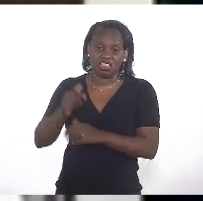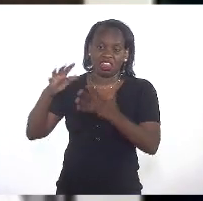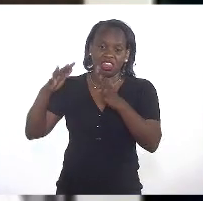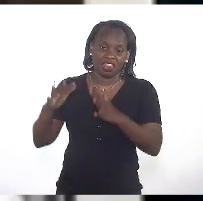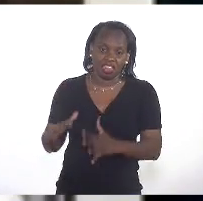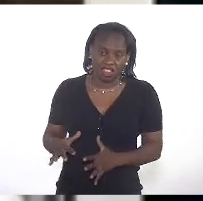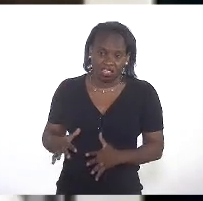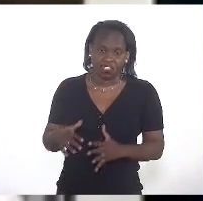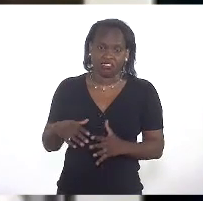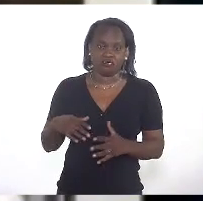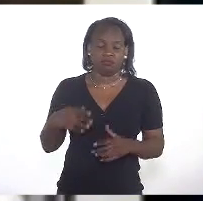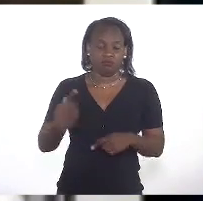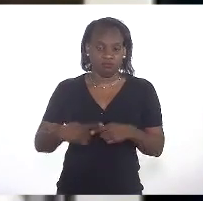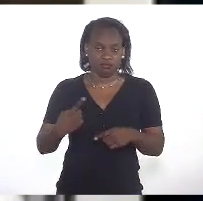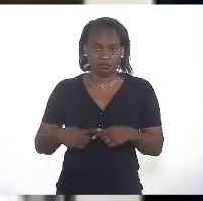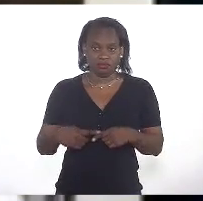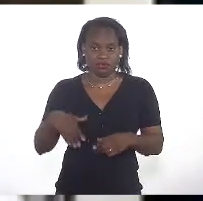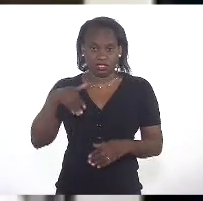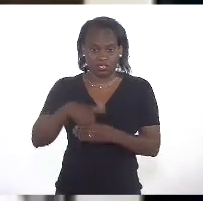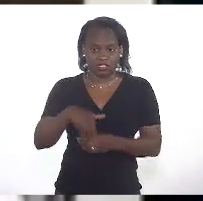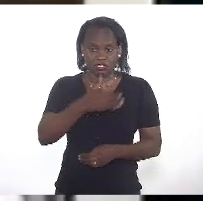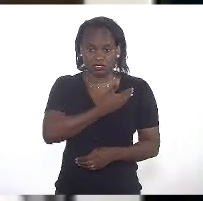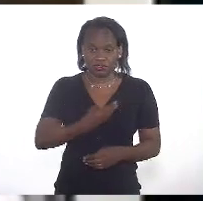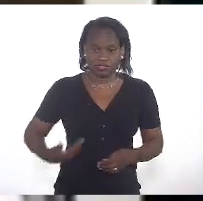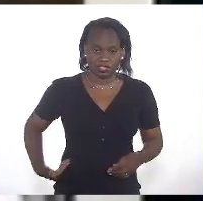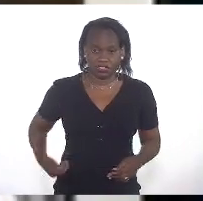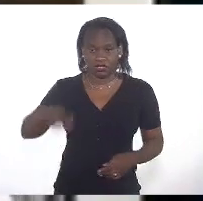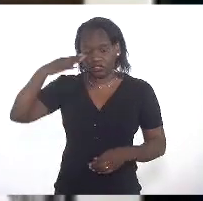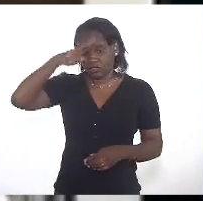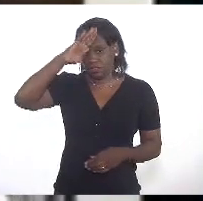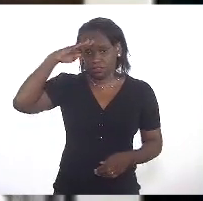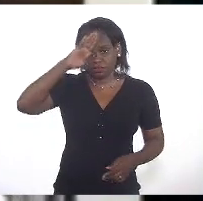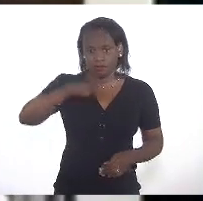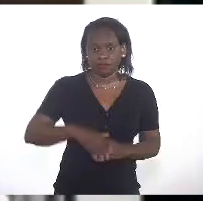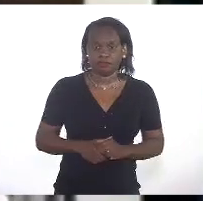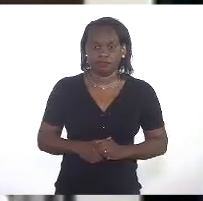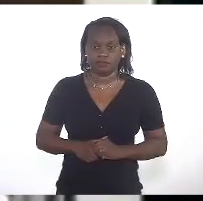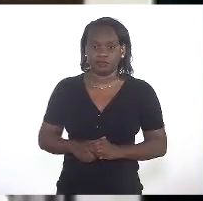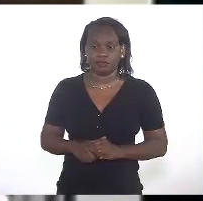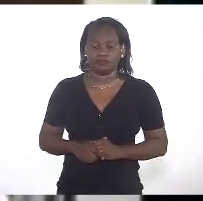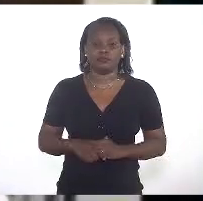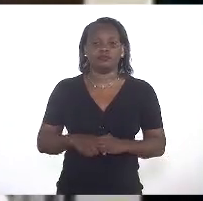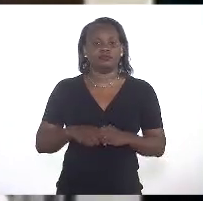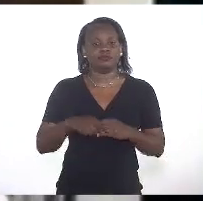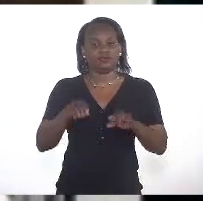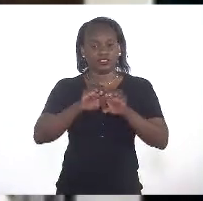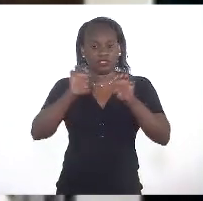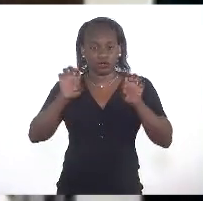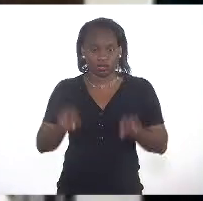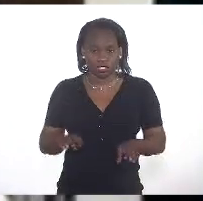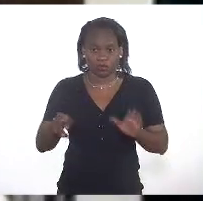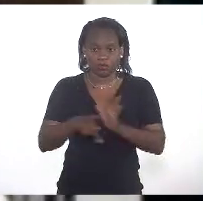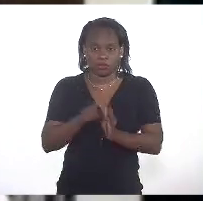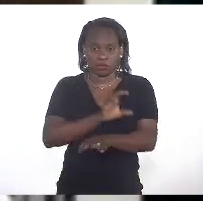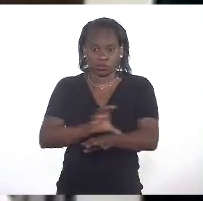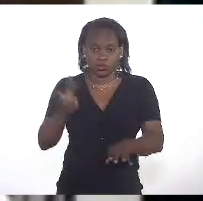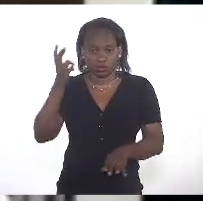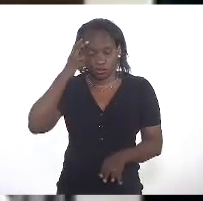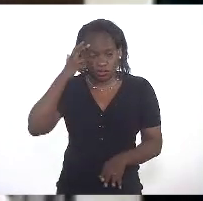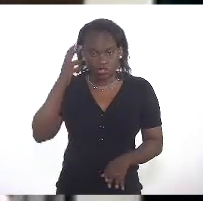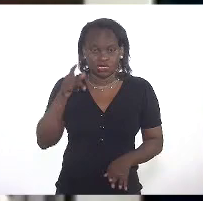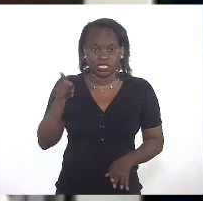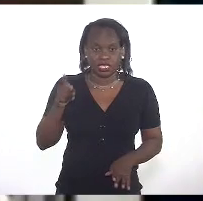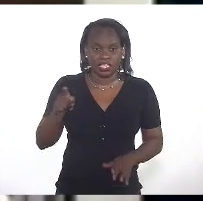pela missão do governo Bolsonaro, com a estrutura da cultura,